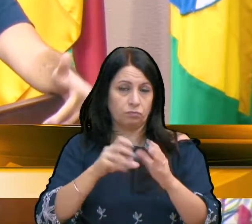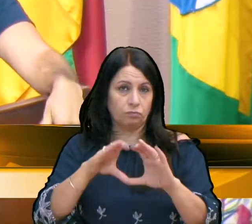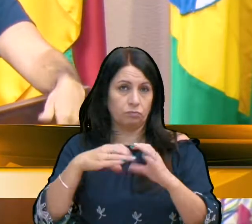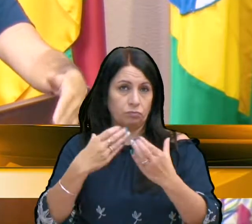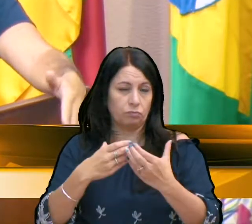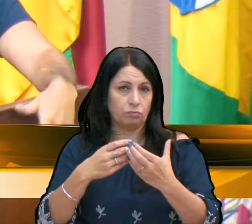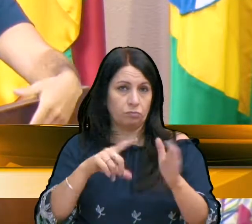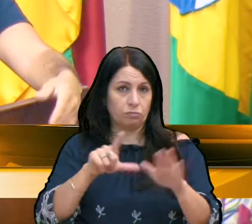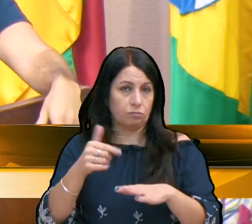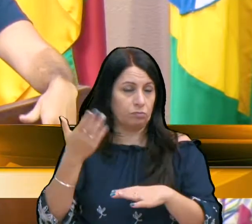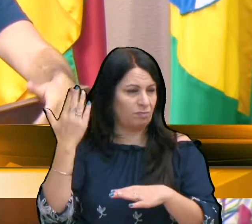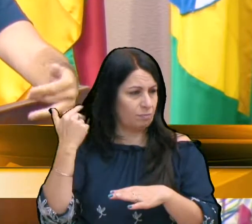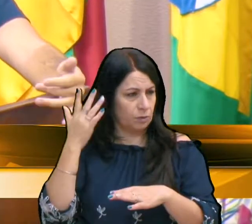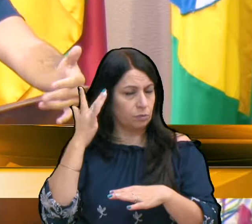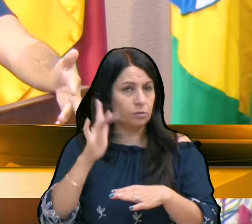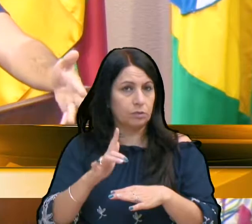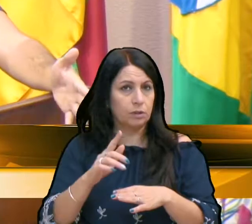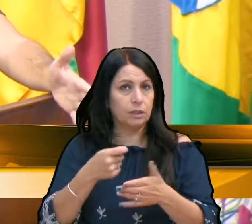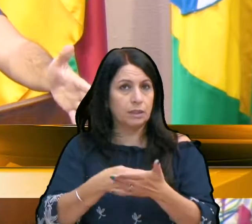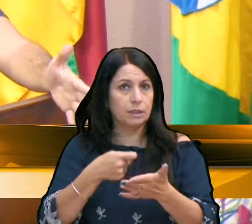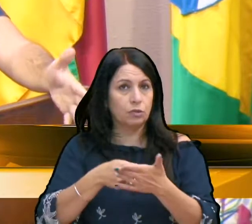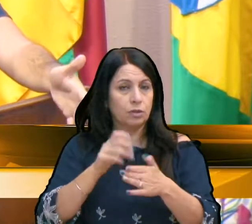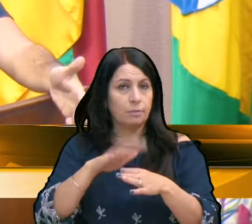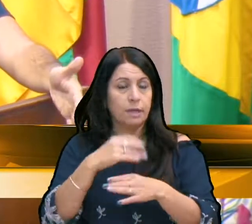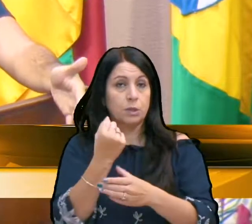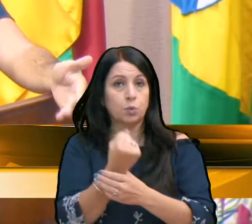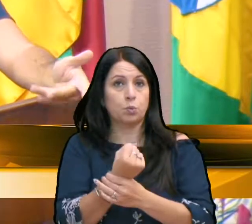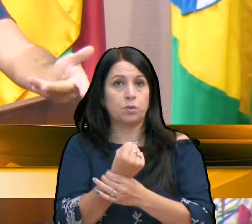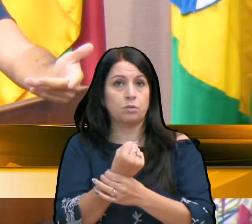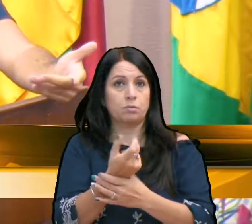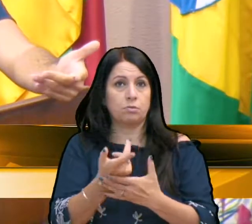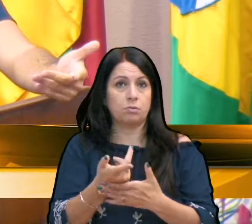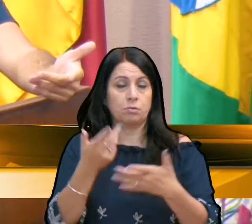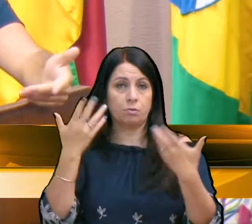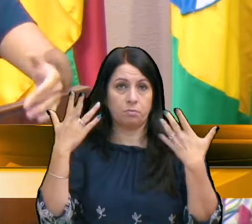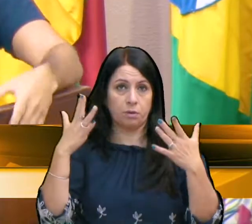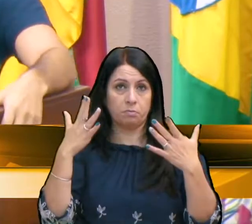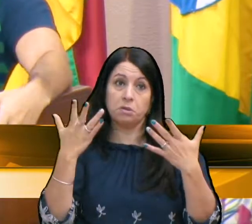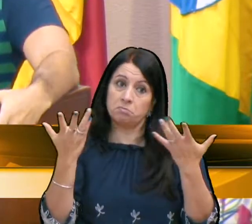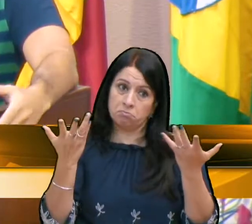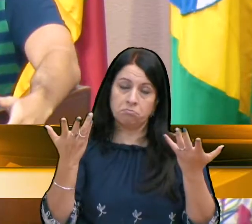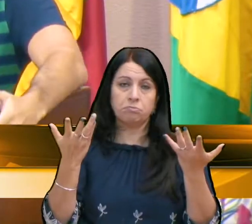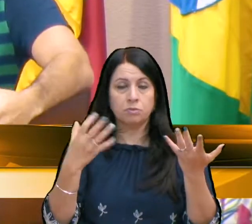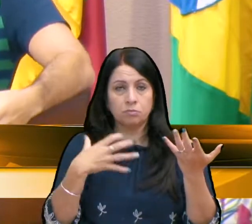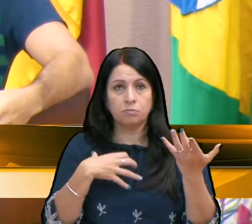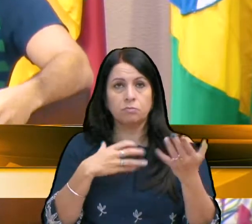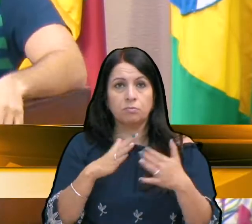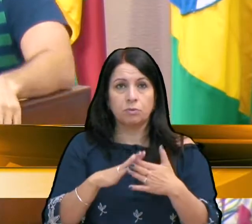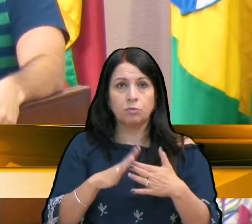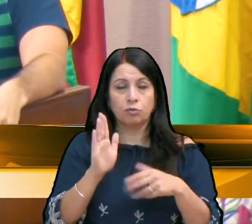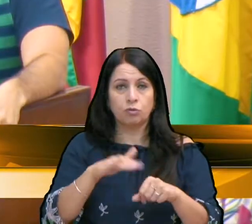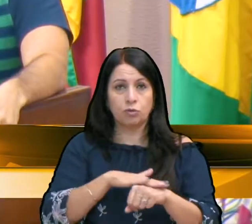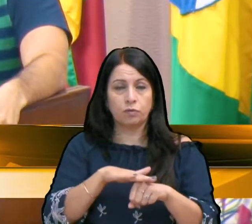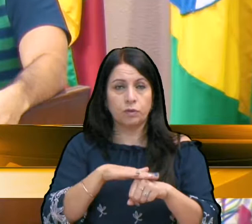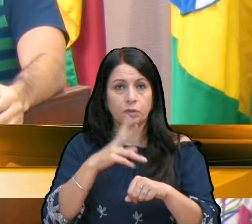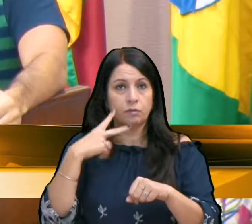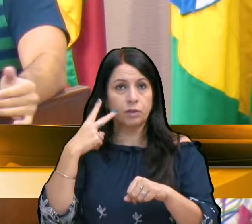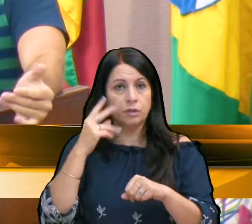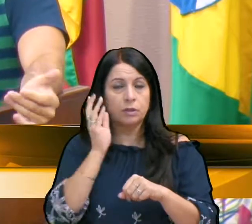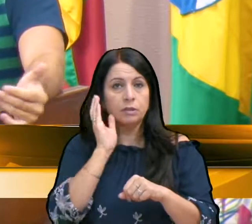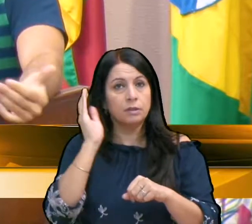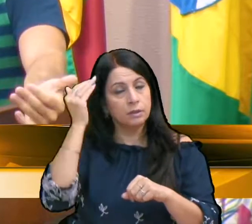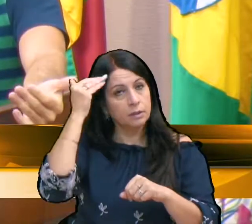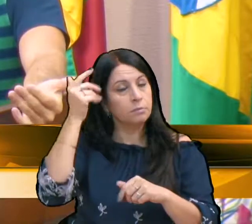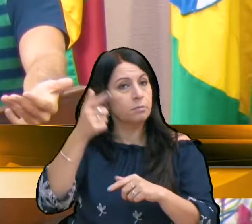presidente, essa semana passada, exigindo mais segurança. Eu dou parabéns, de certa forma, porque eu já tinha conversado com o vereador Felipe Grêmio